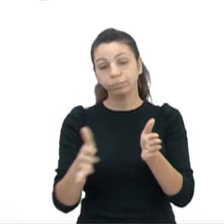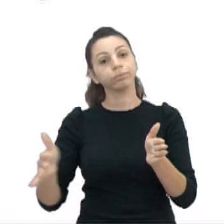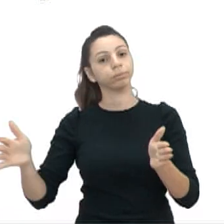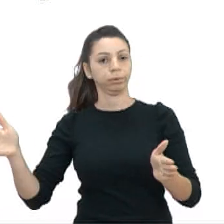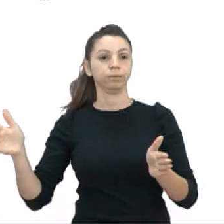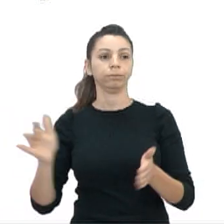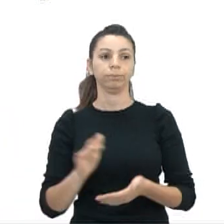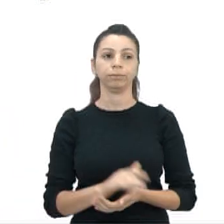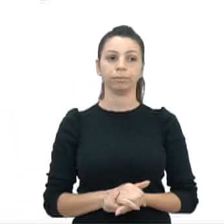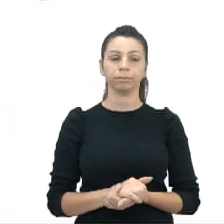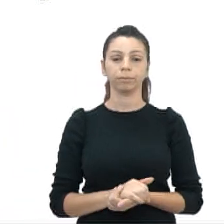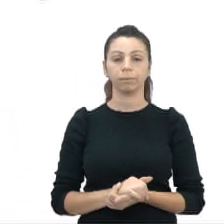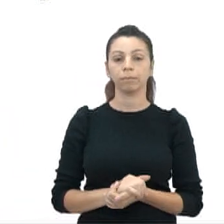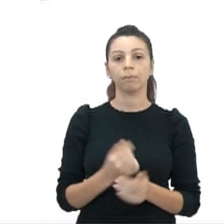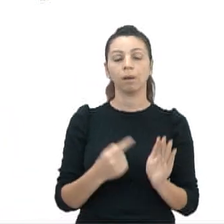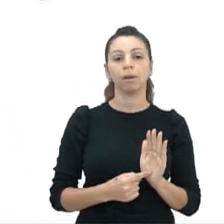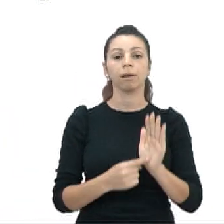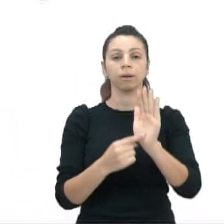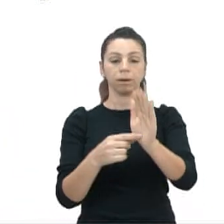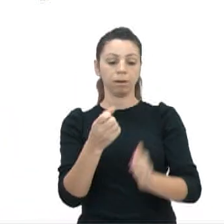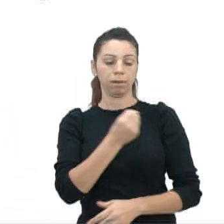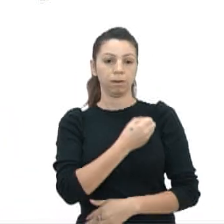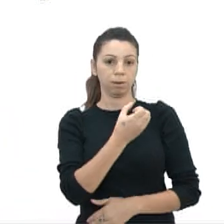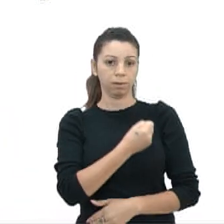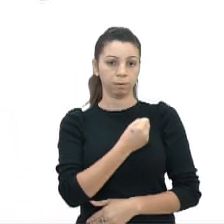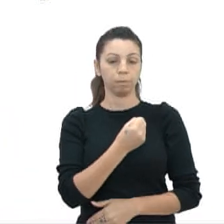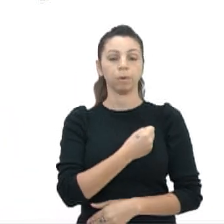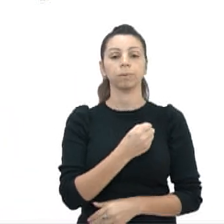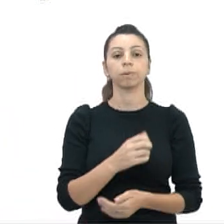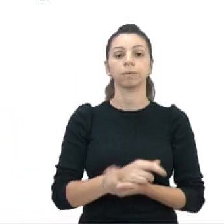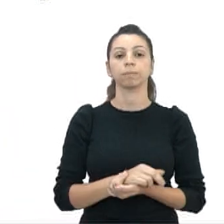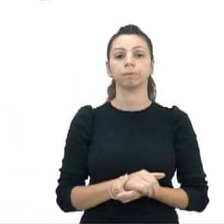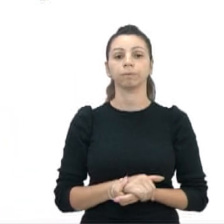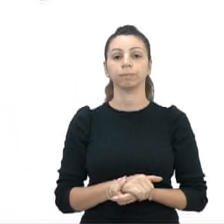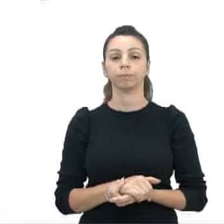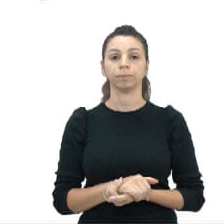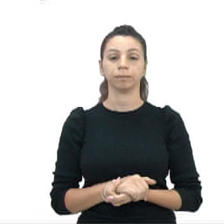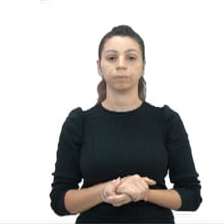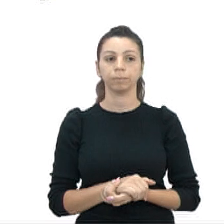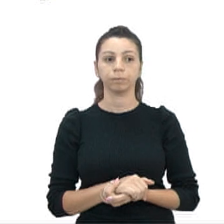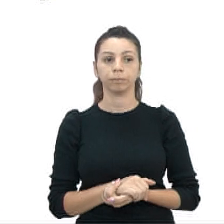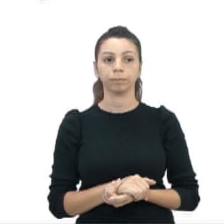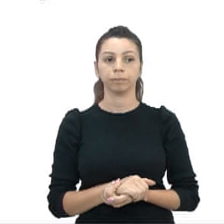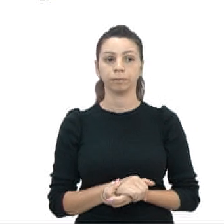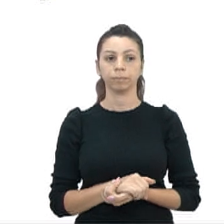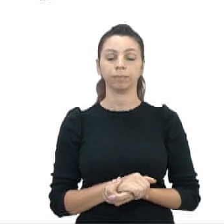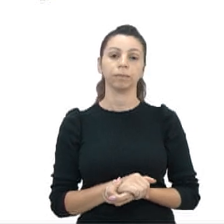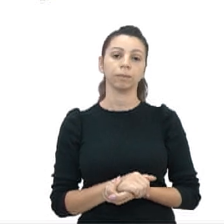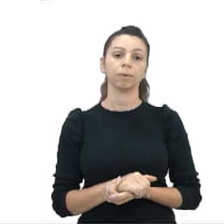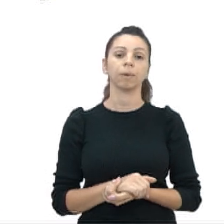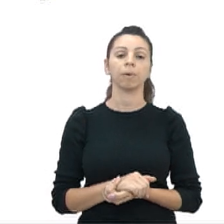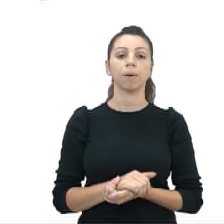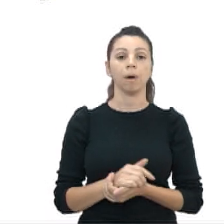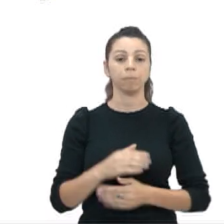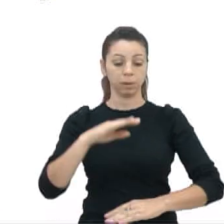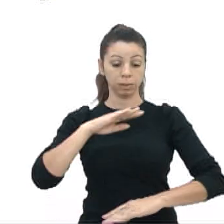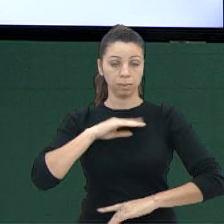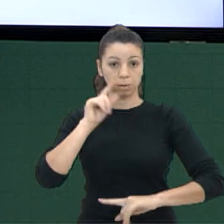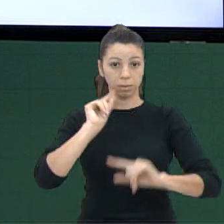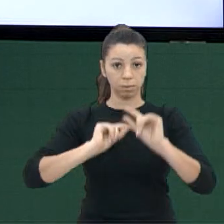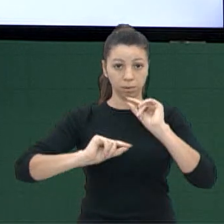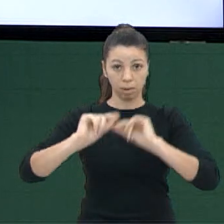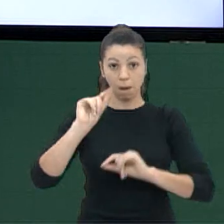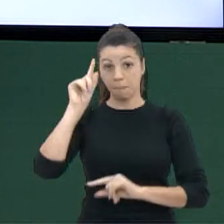alfabeto, né, para representar os números reais. Então, consideramos então as seguintes situações. Isso aqui